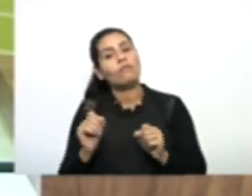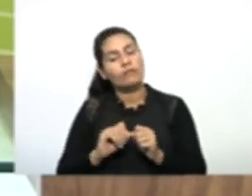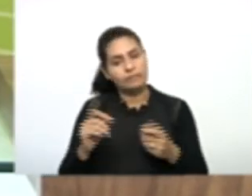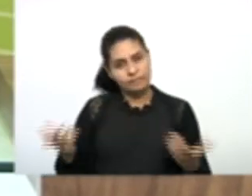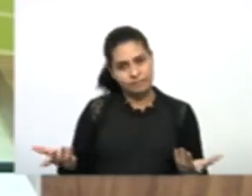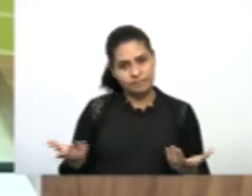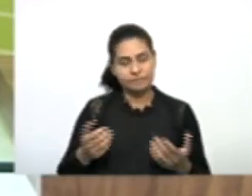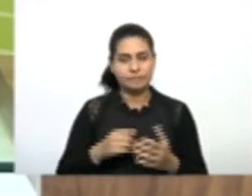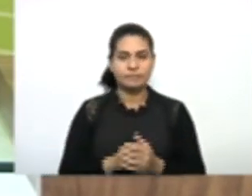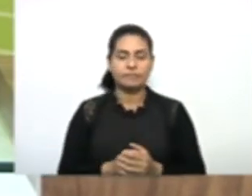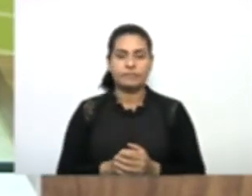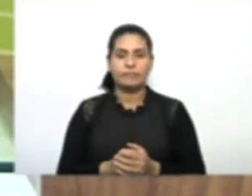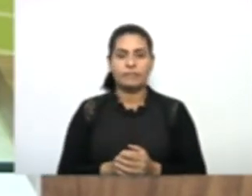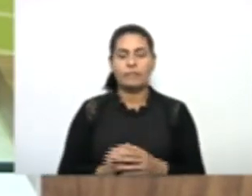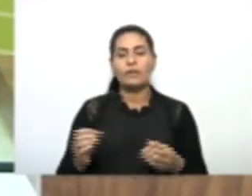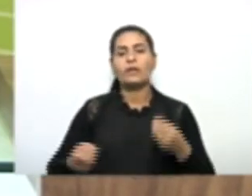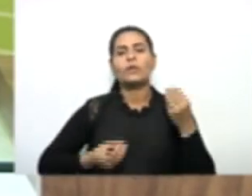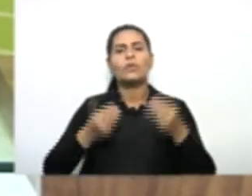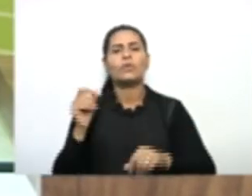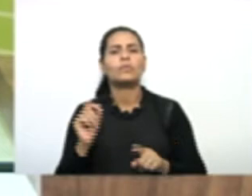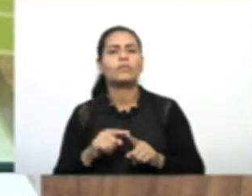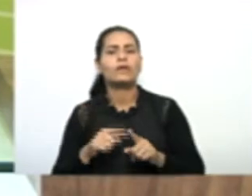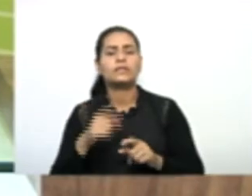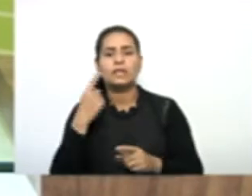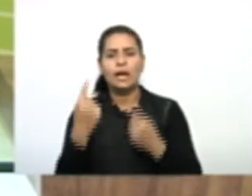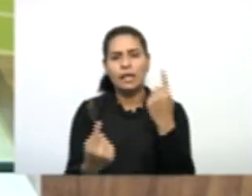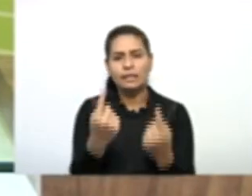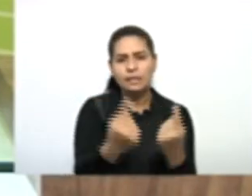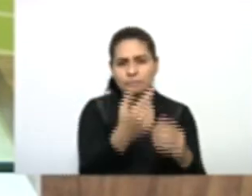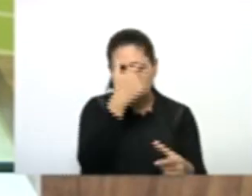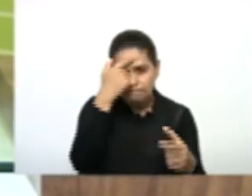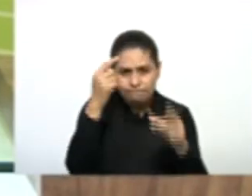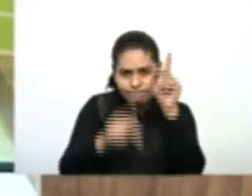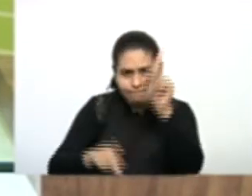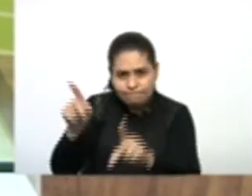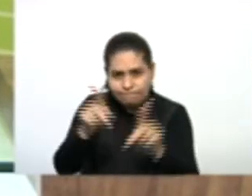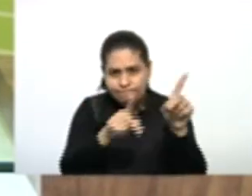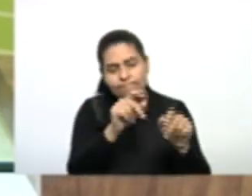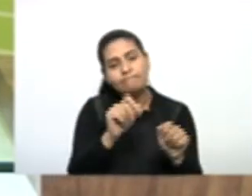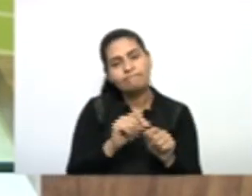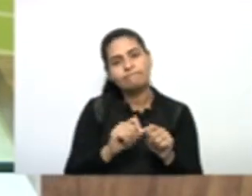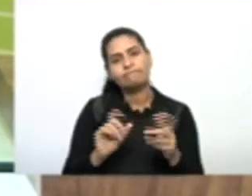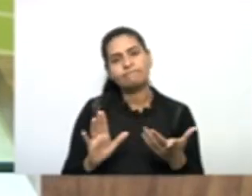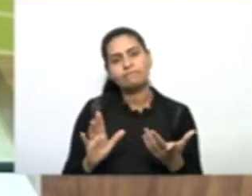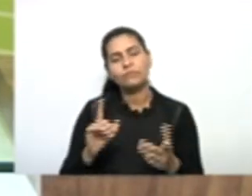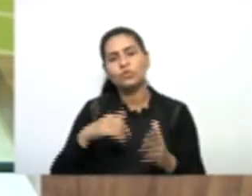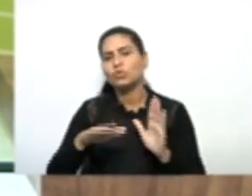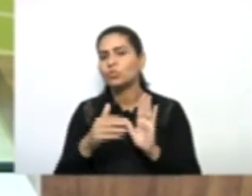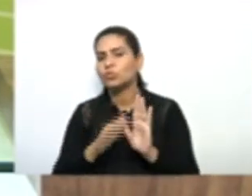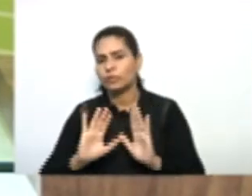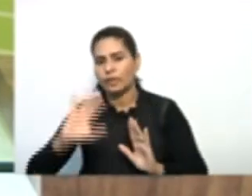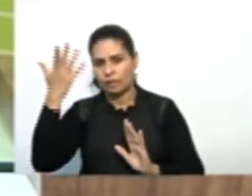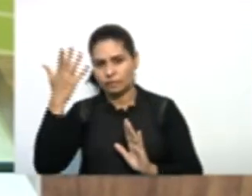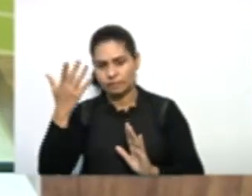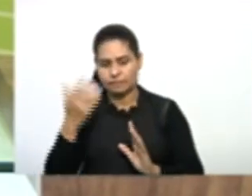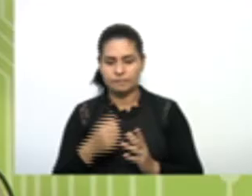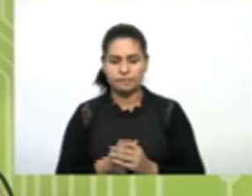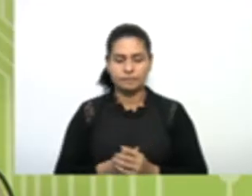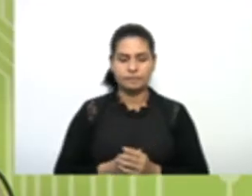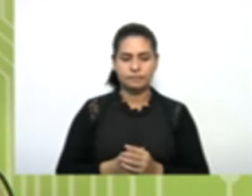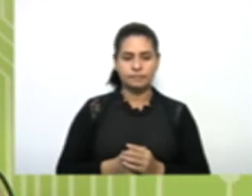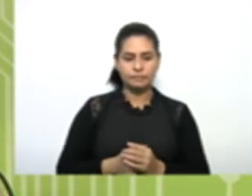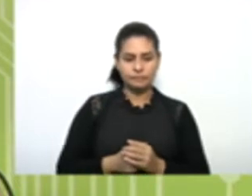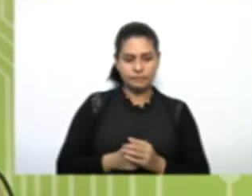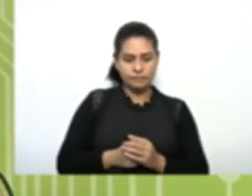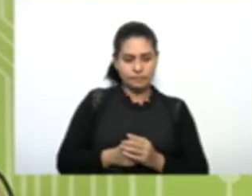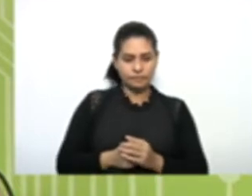processos vão acontecer e como será a participação de todos os cooperados, né, no fluxo de todo esse processo. Isso,